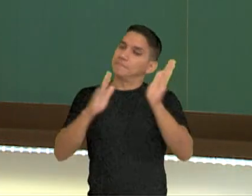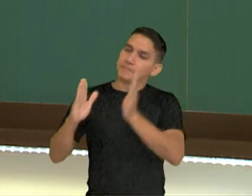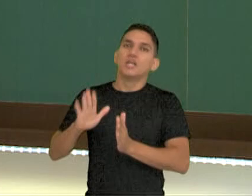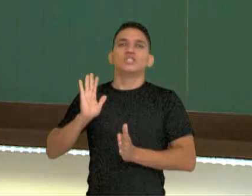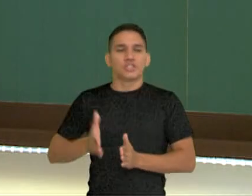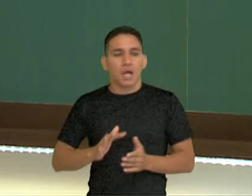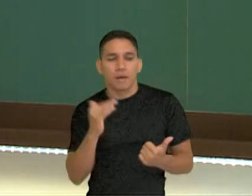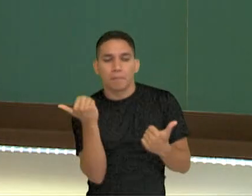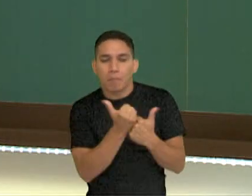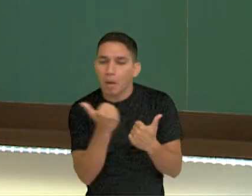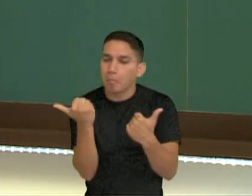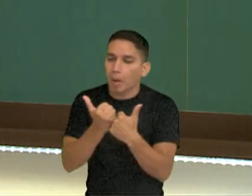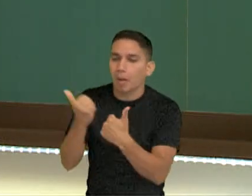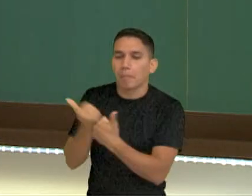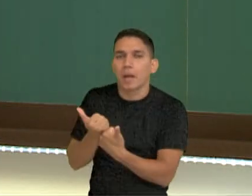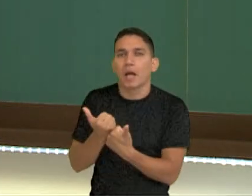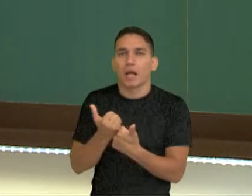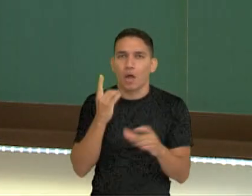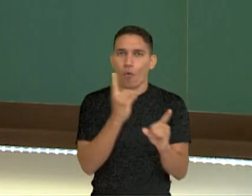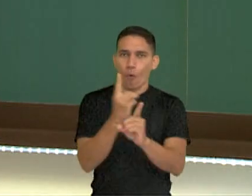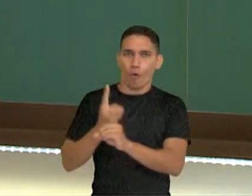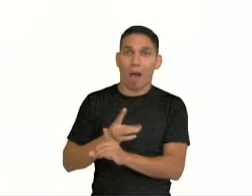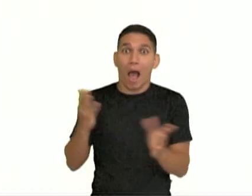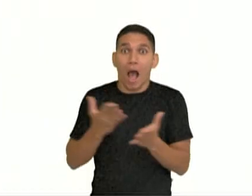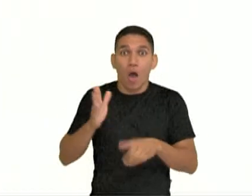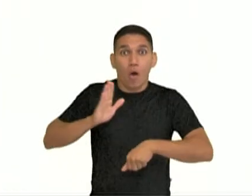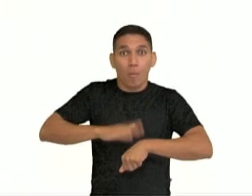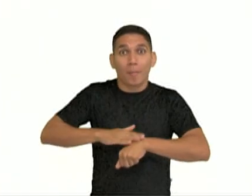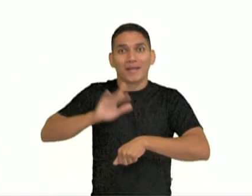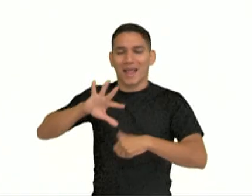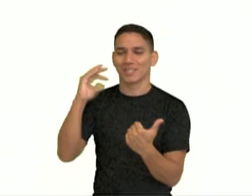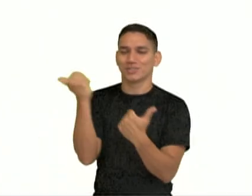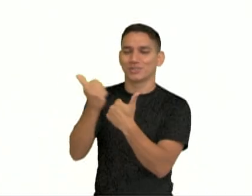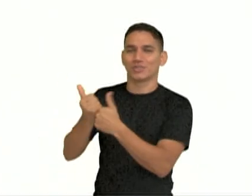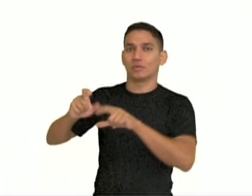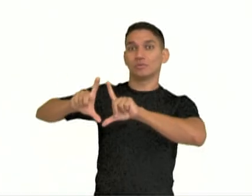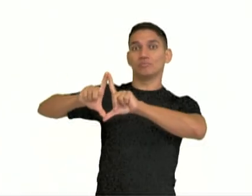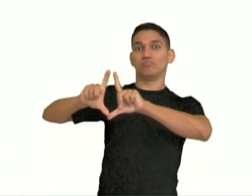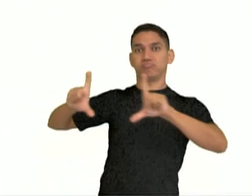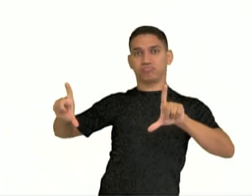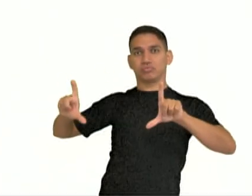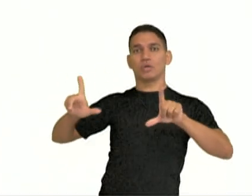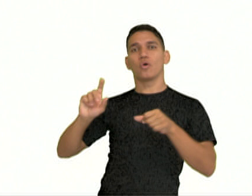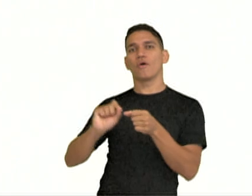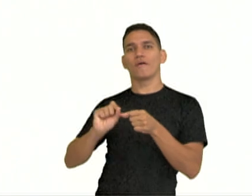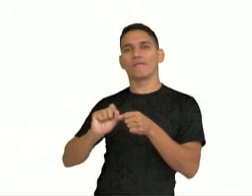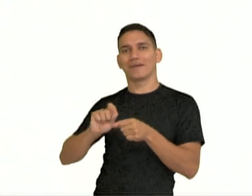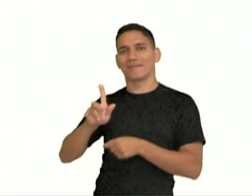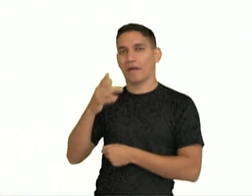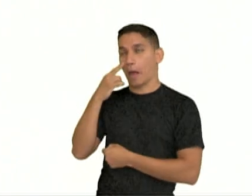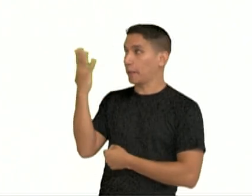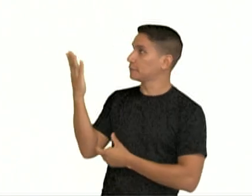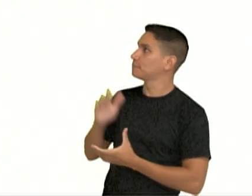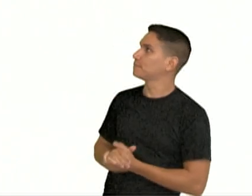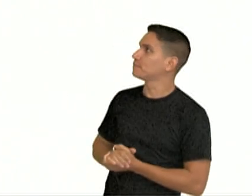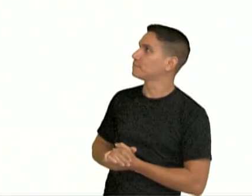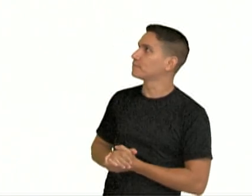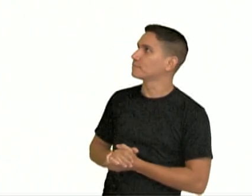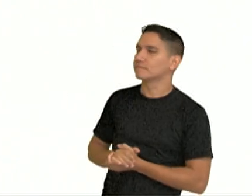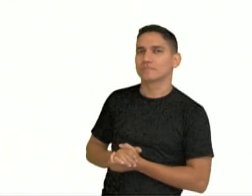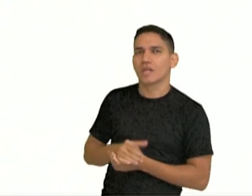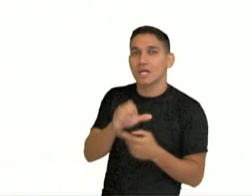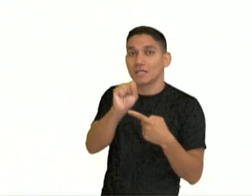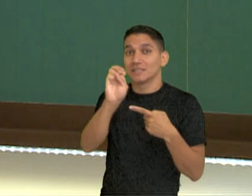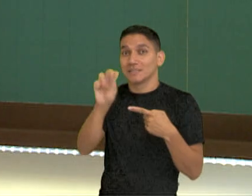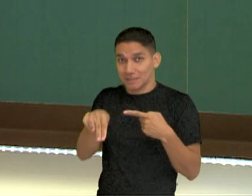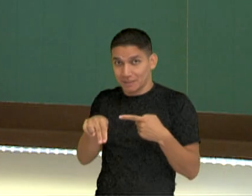tem todos os valores calculados, é substituir esses valores na tua expressão. Então, lá na expressão do enunciado,